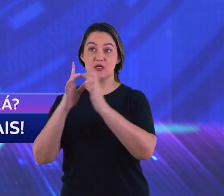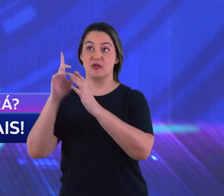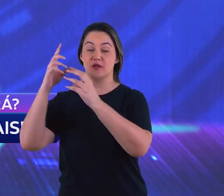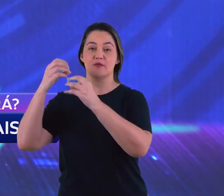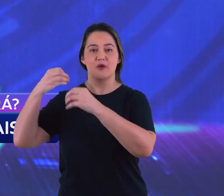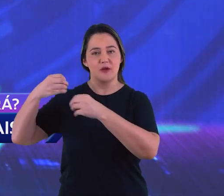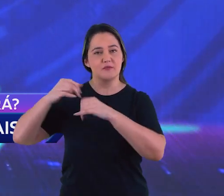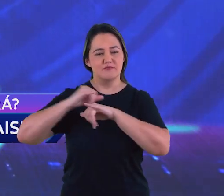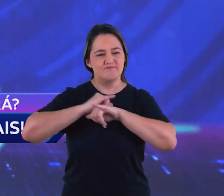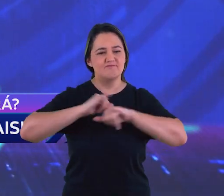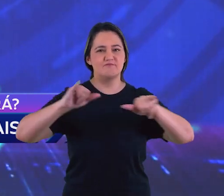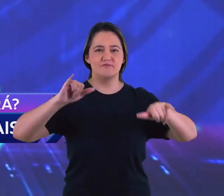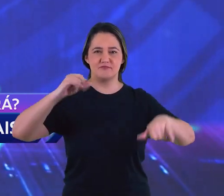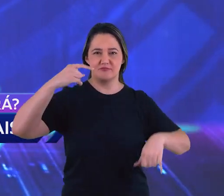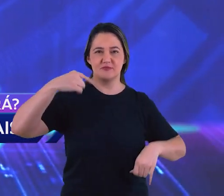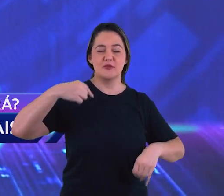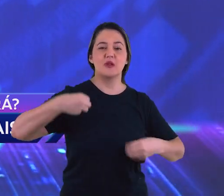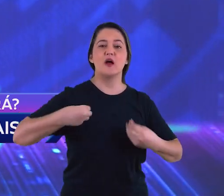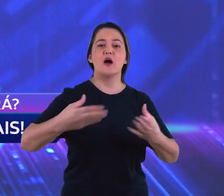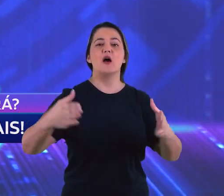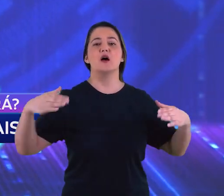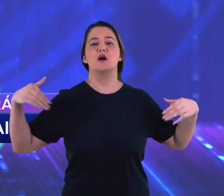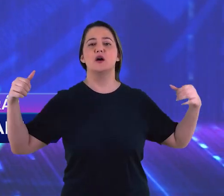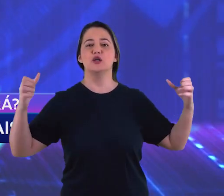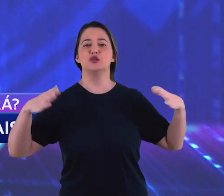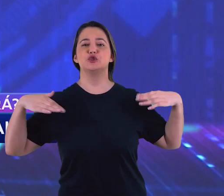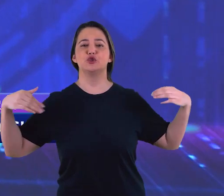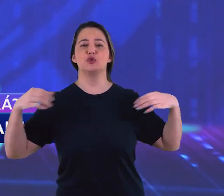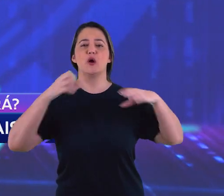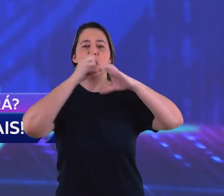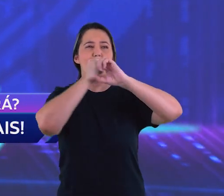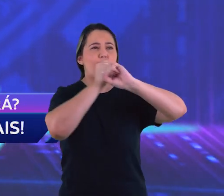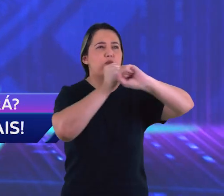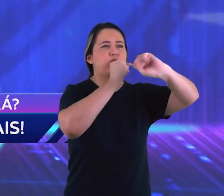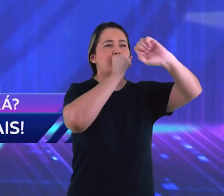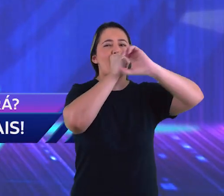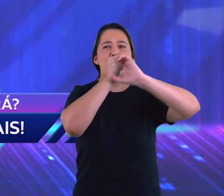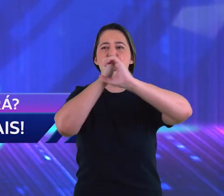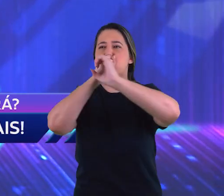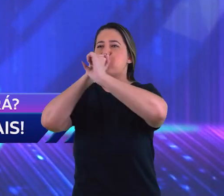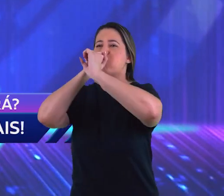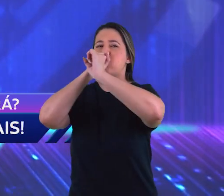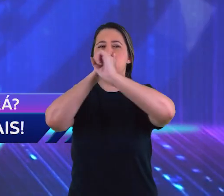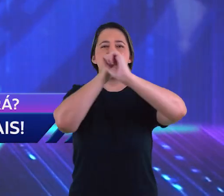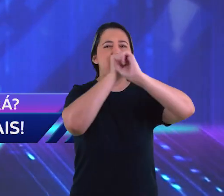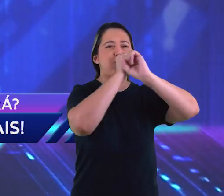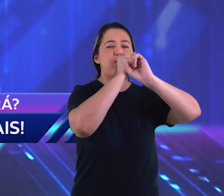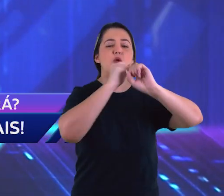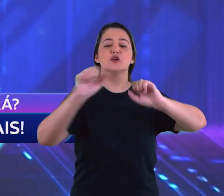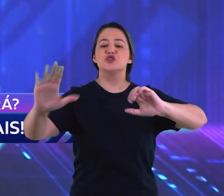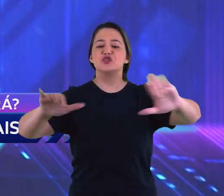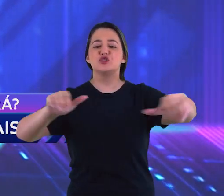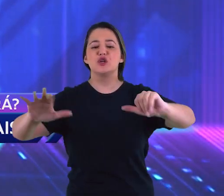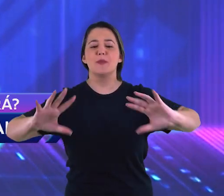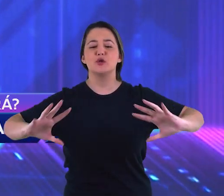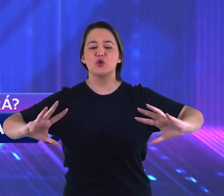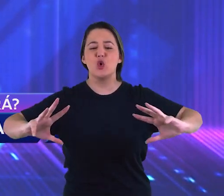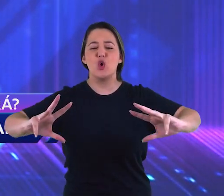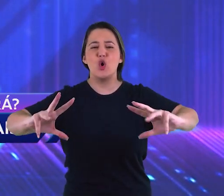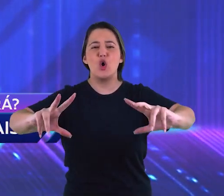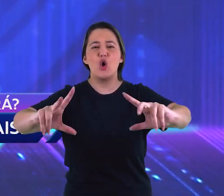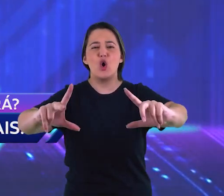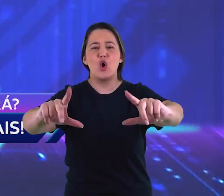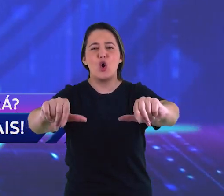os seus anjos com grande canglor de trombeta, os quais reunirão os seus